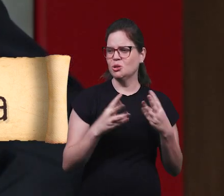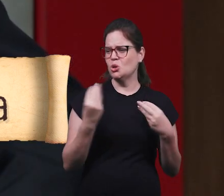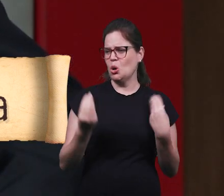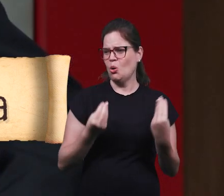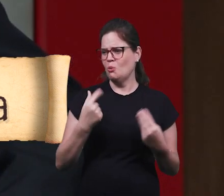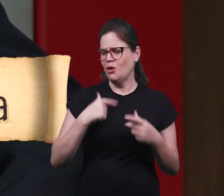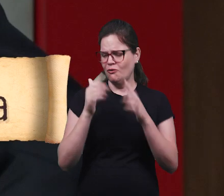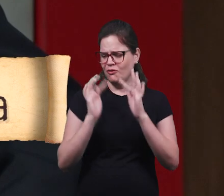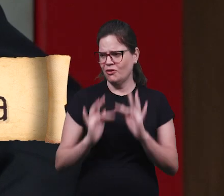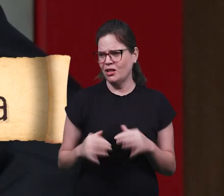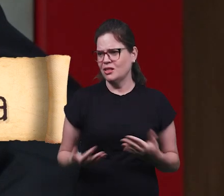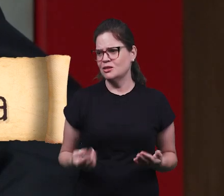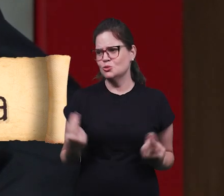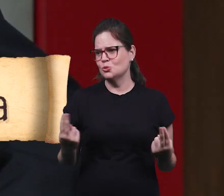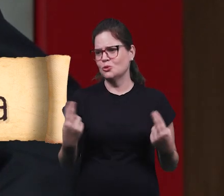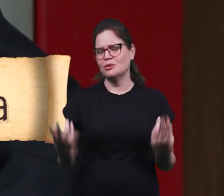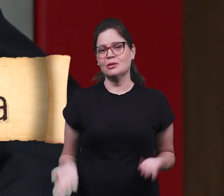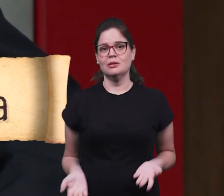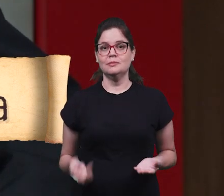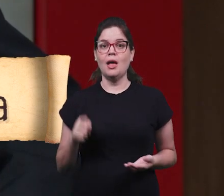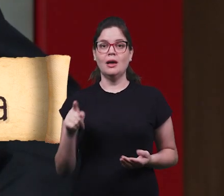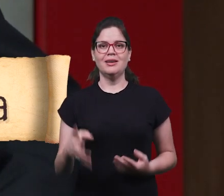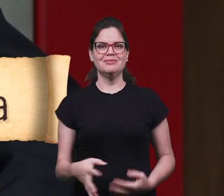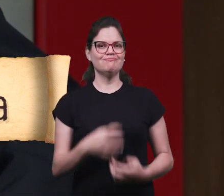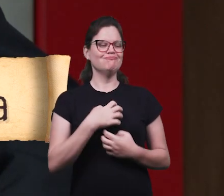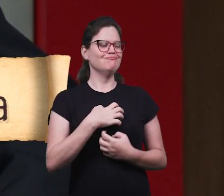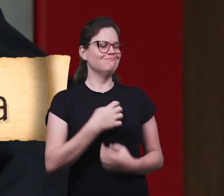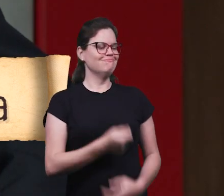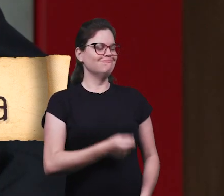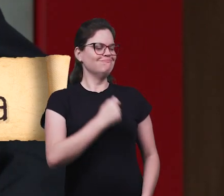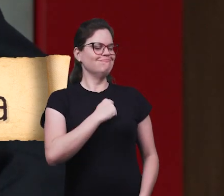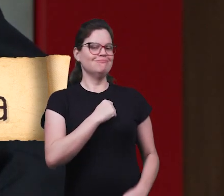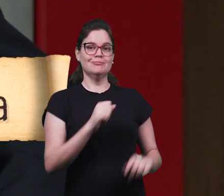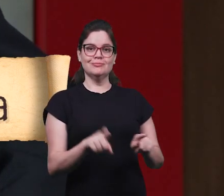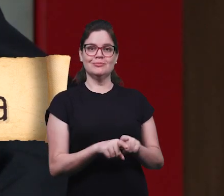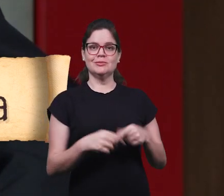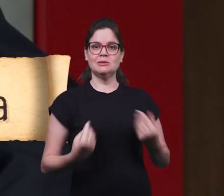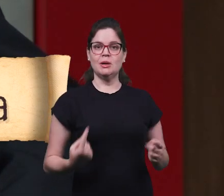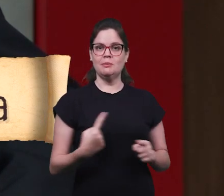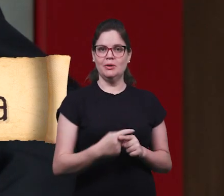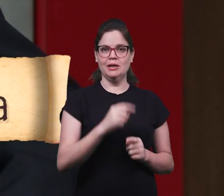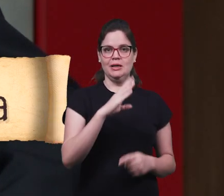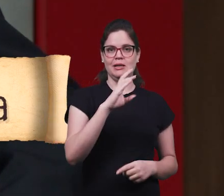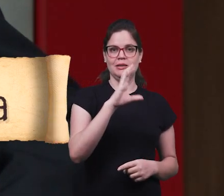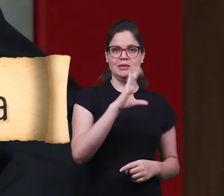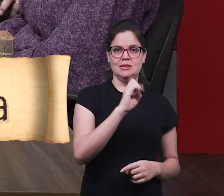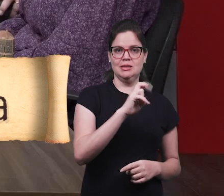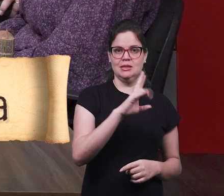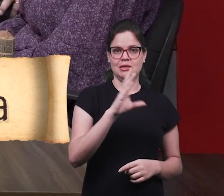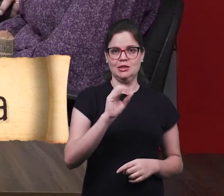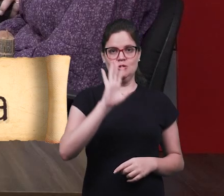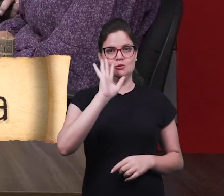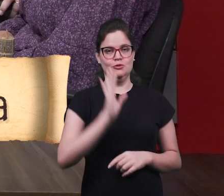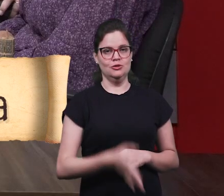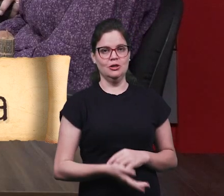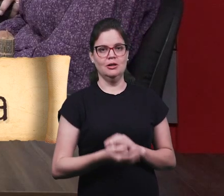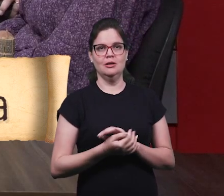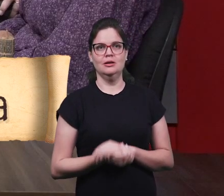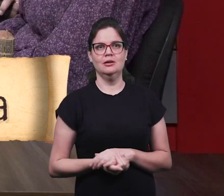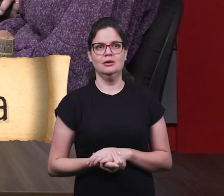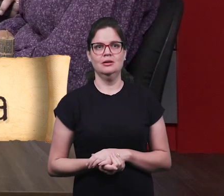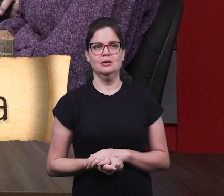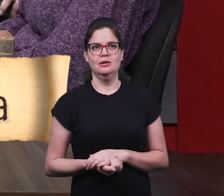ali também, né? O Ciro já tinha feito isso. Isso aí já não é o Xerxes aqui, já é